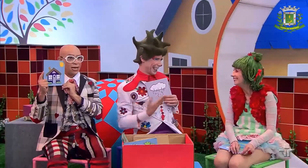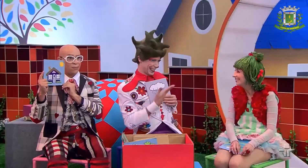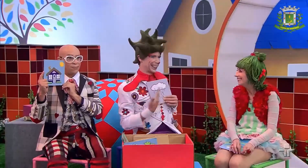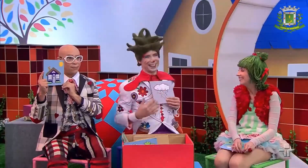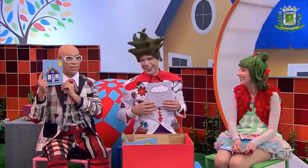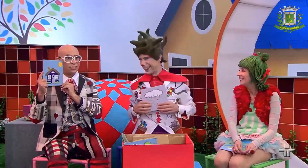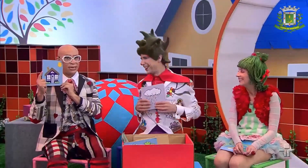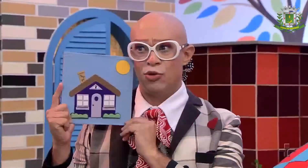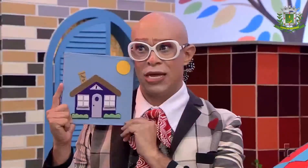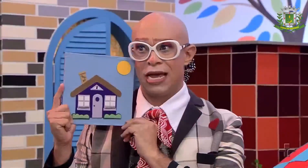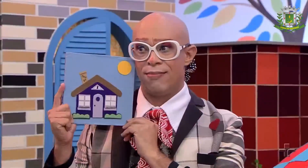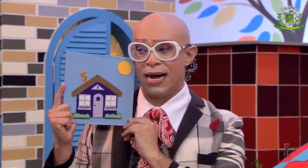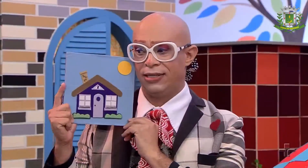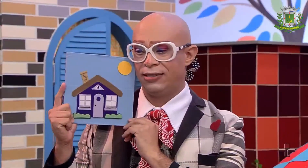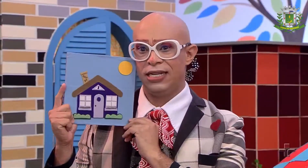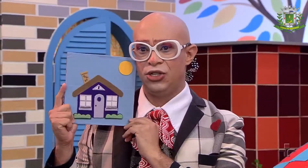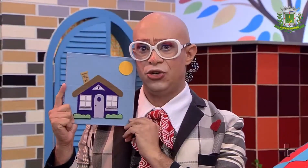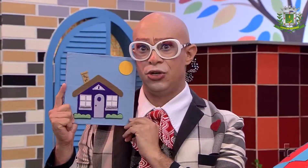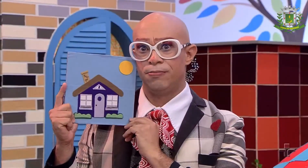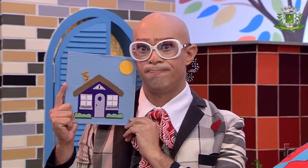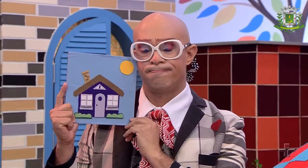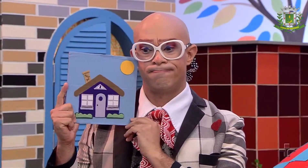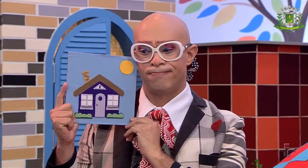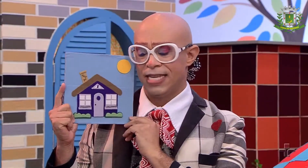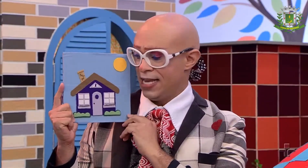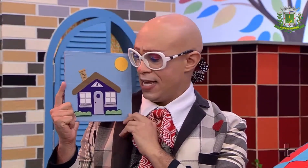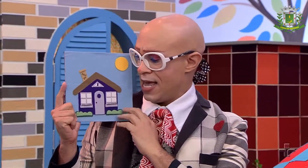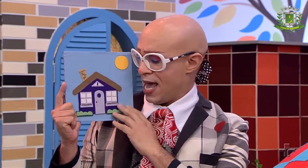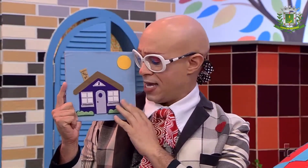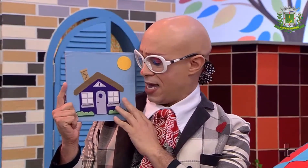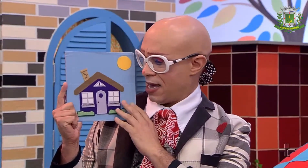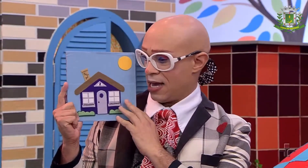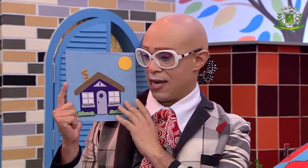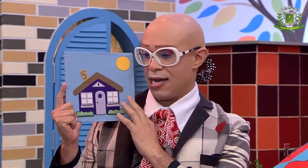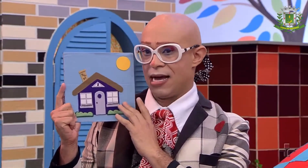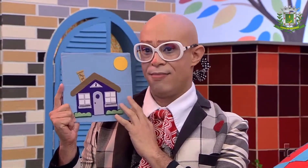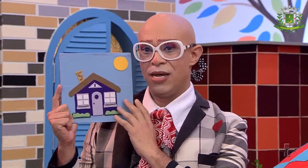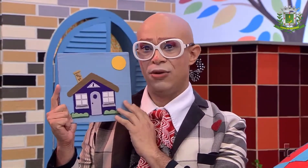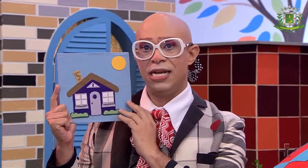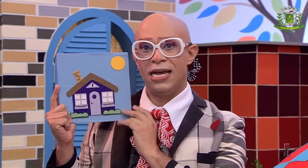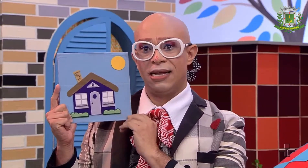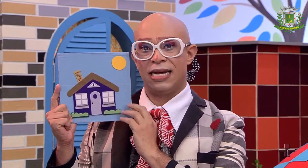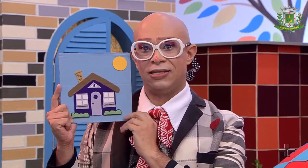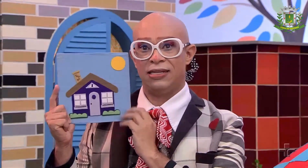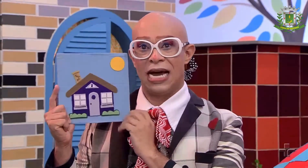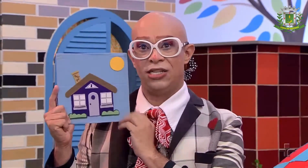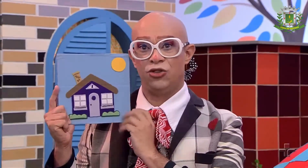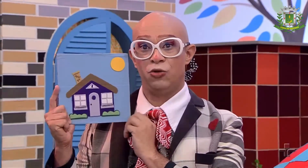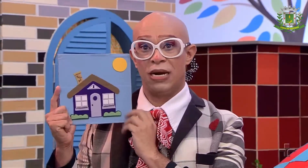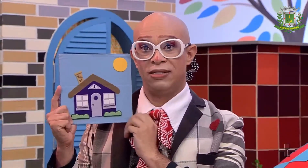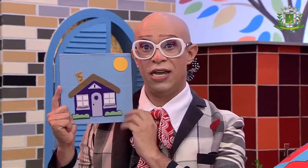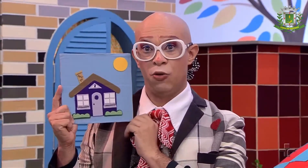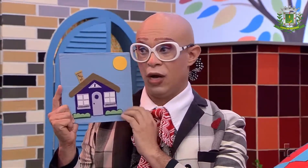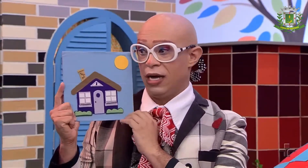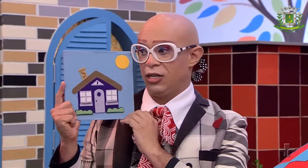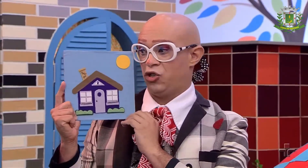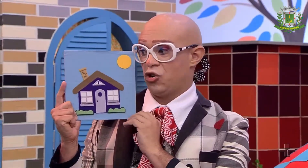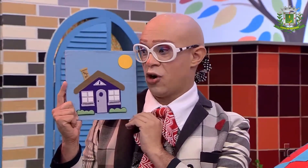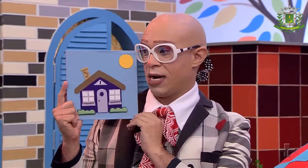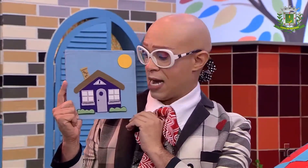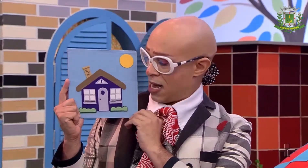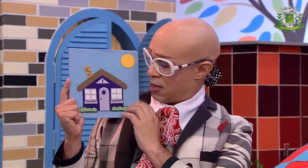Pois é. Mas sabe o que é mais triste? É que a maioria das cidades do